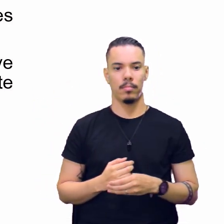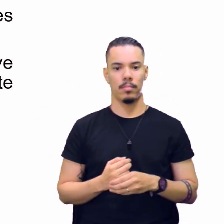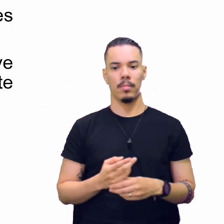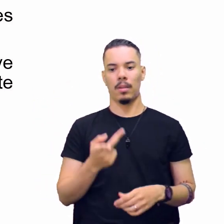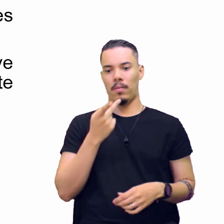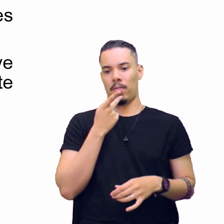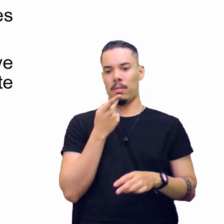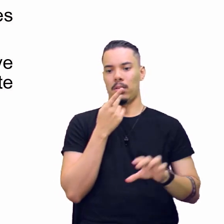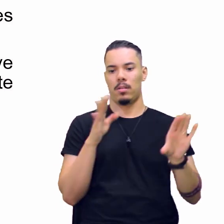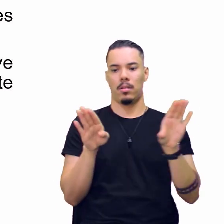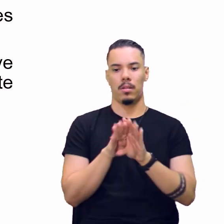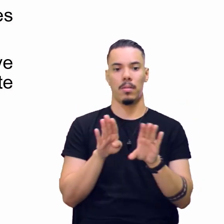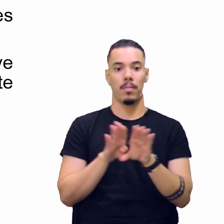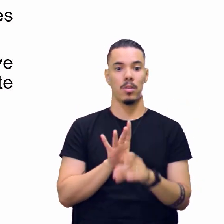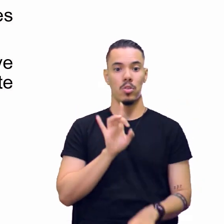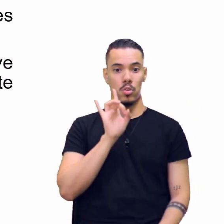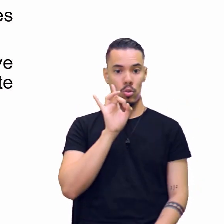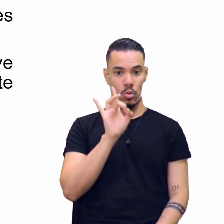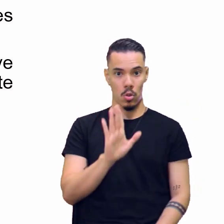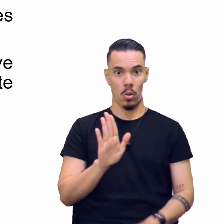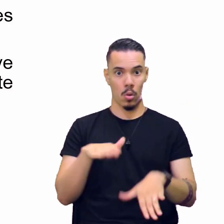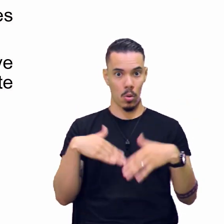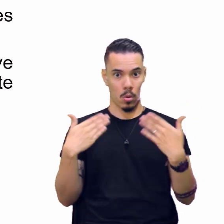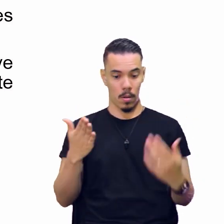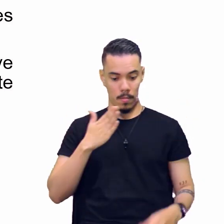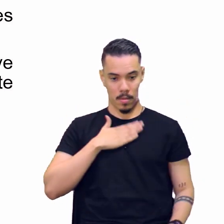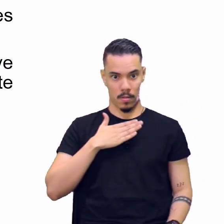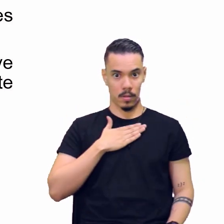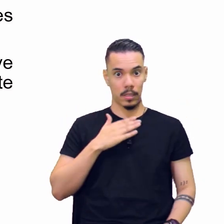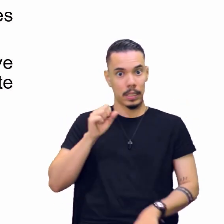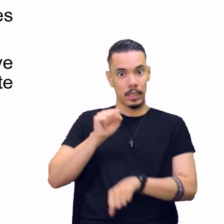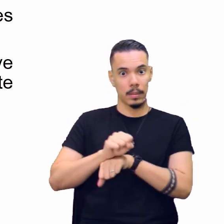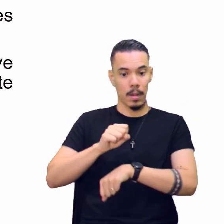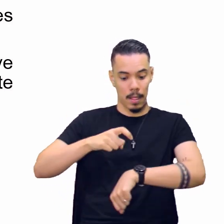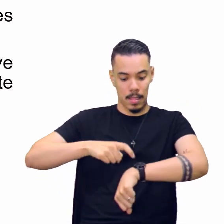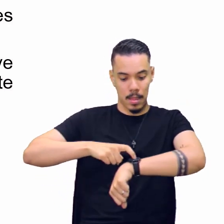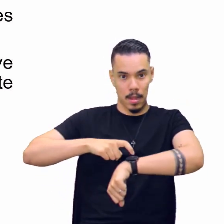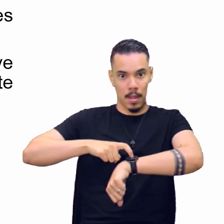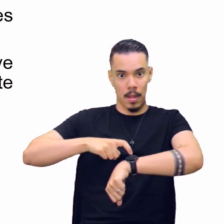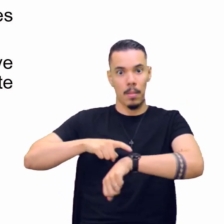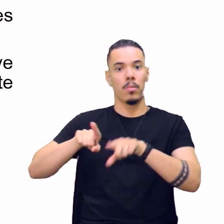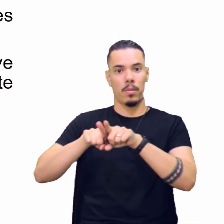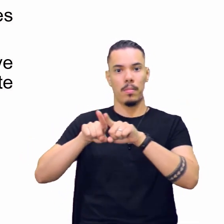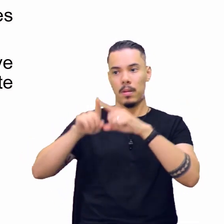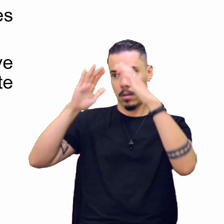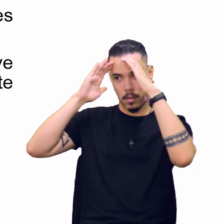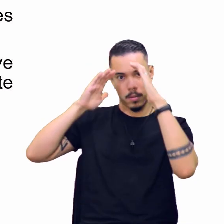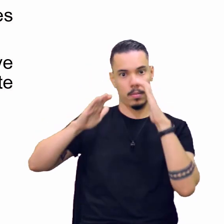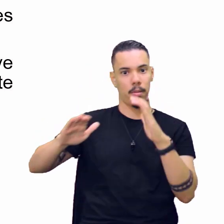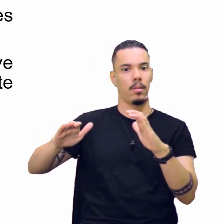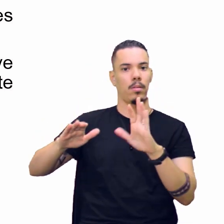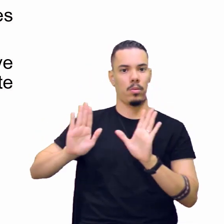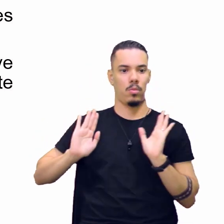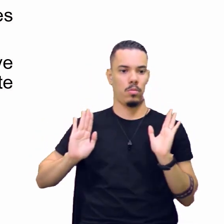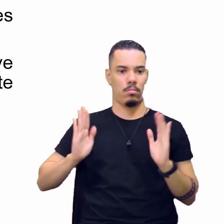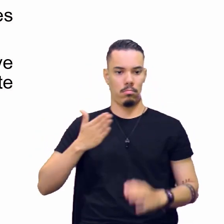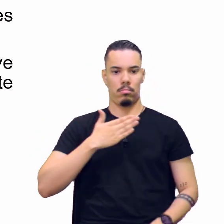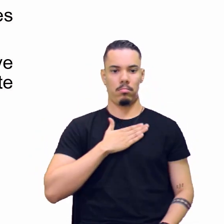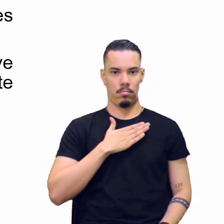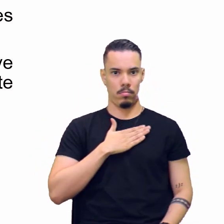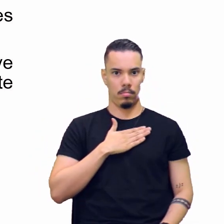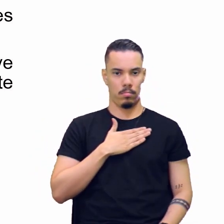Fala-se apenas quando for a vez. Por isso a questão do respeito, né?